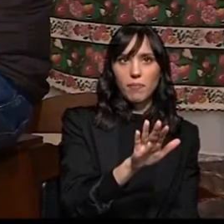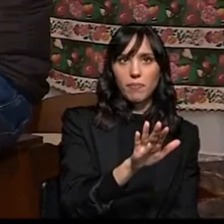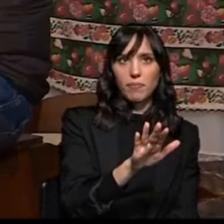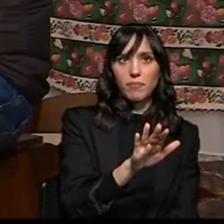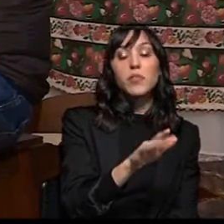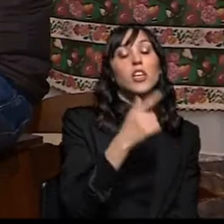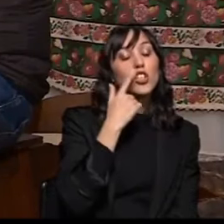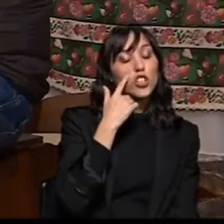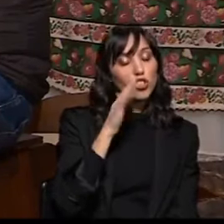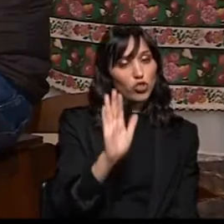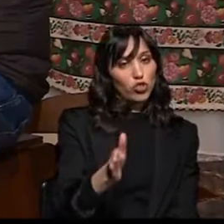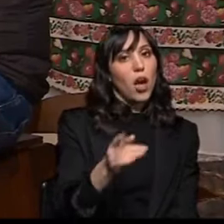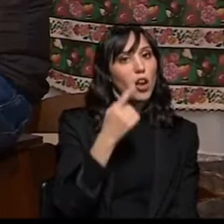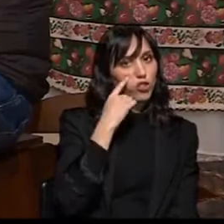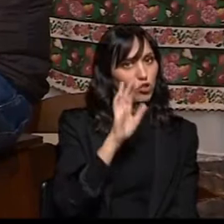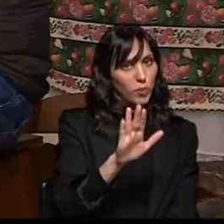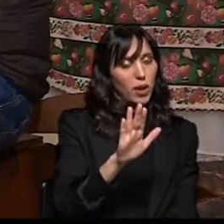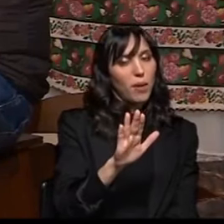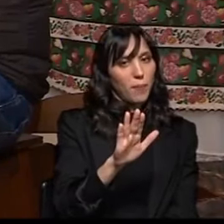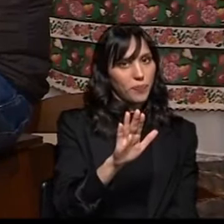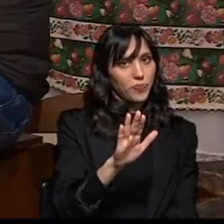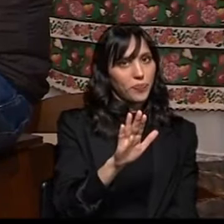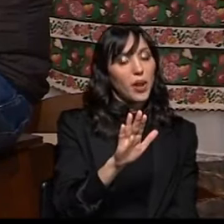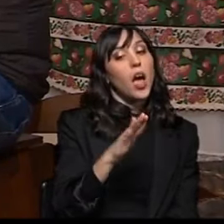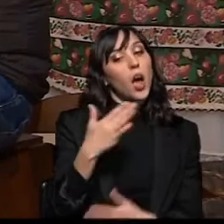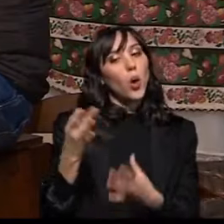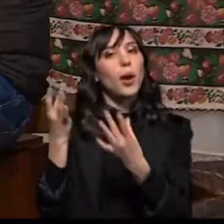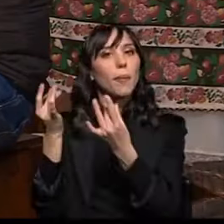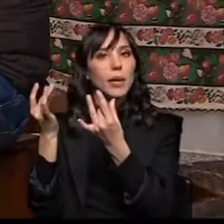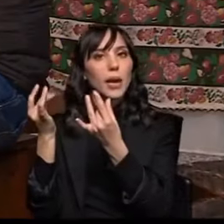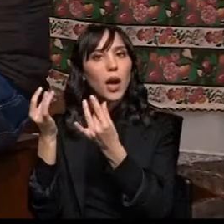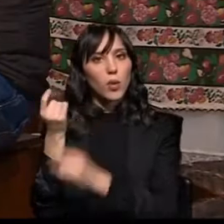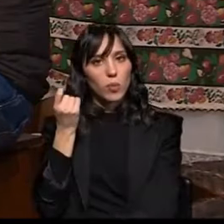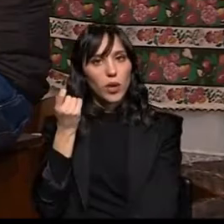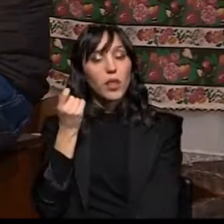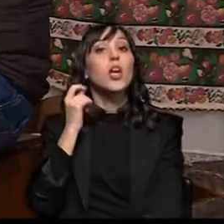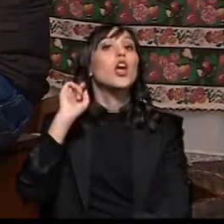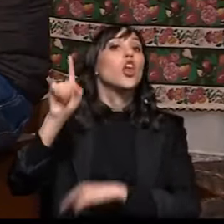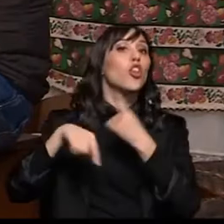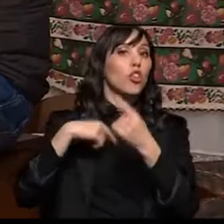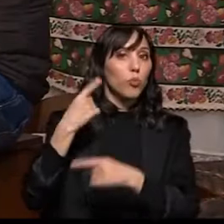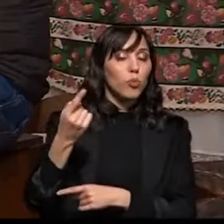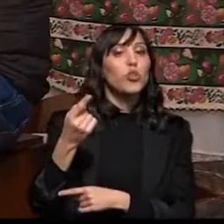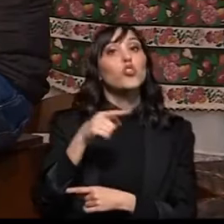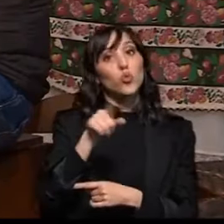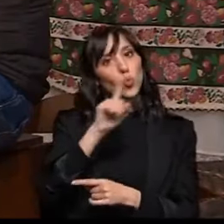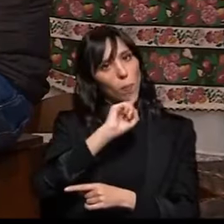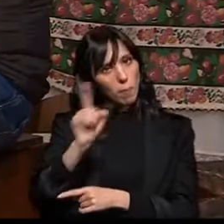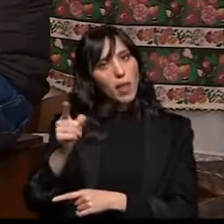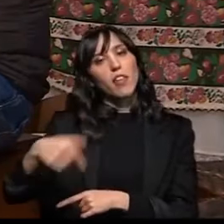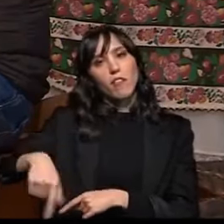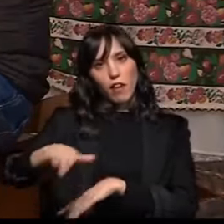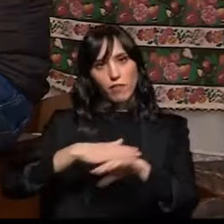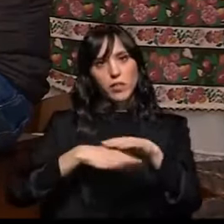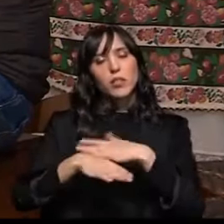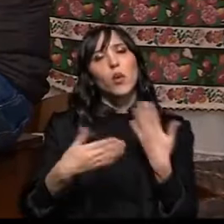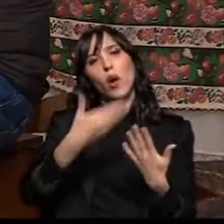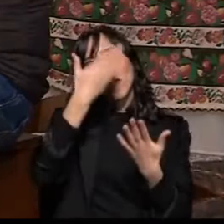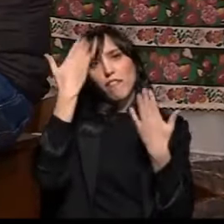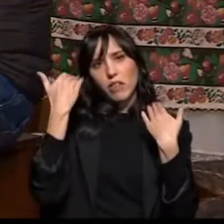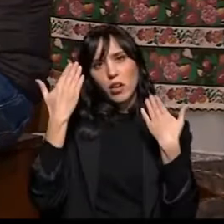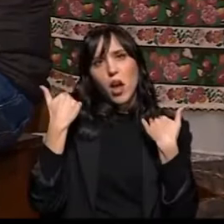eles. Agora vão brincar um bocadinho. E depois vão fazer o que tu mandas. É verão, o sol vai muito